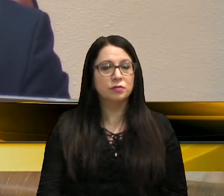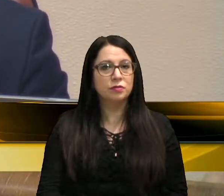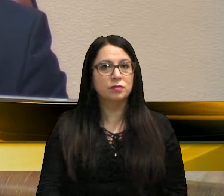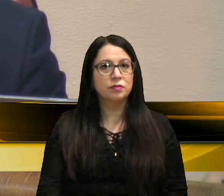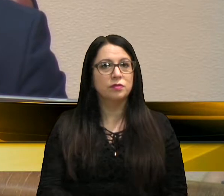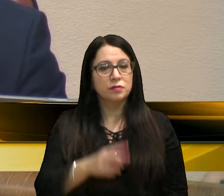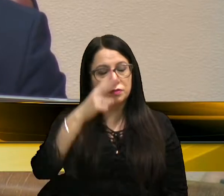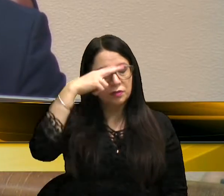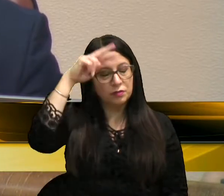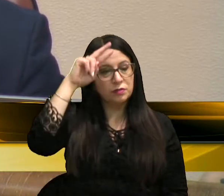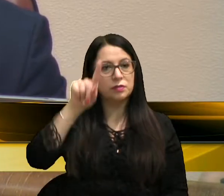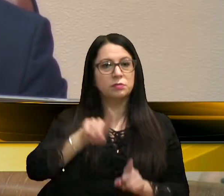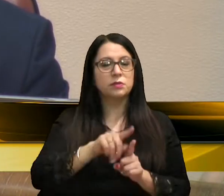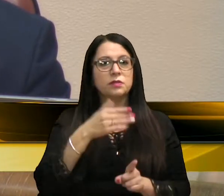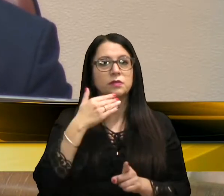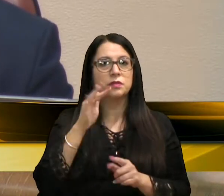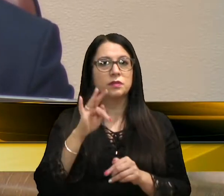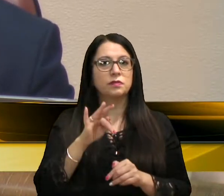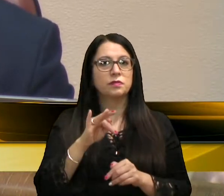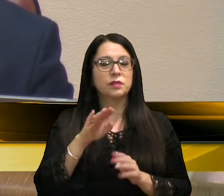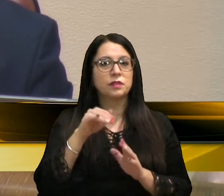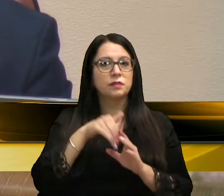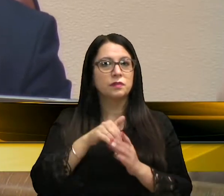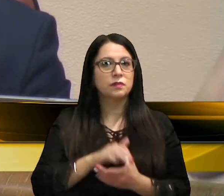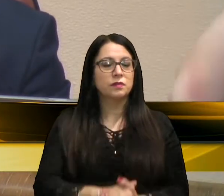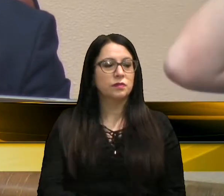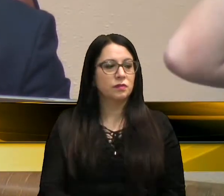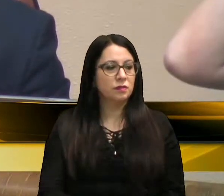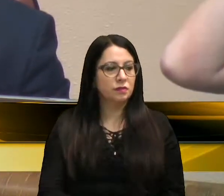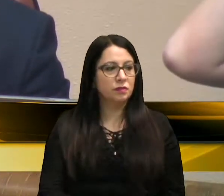Edson da Rosa, voto favorável. Encerrada a votação.